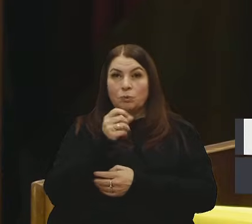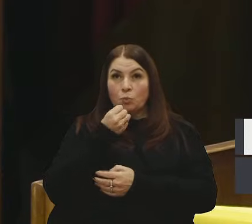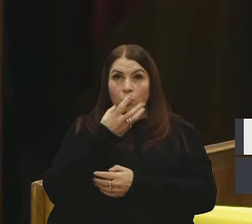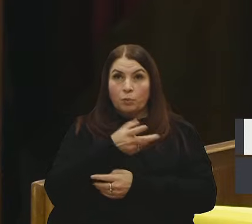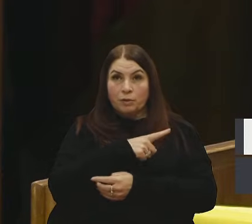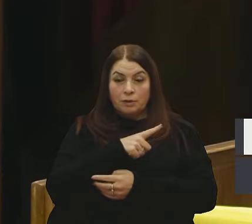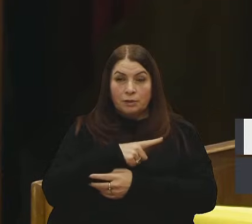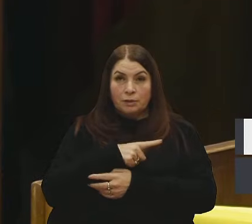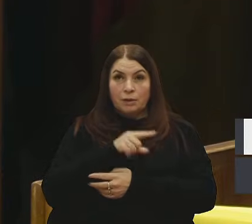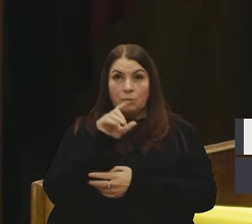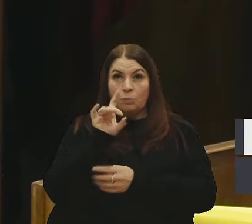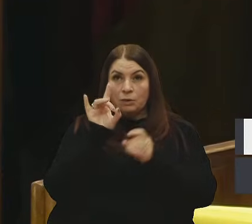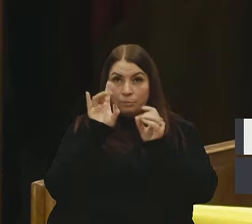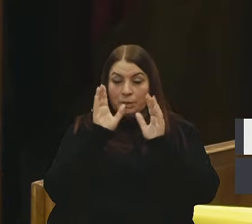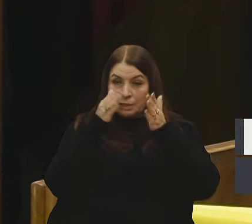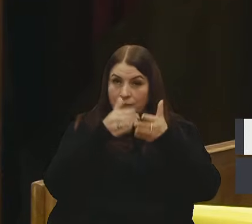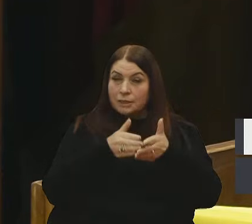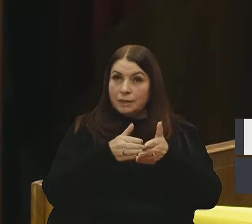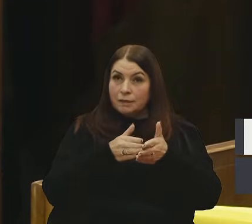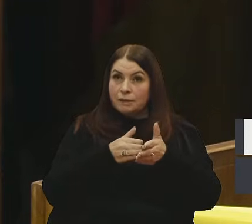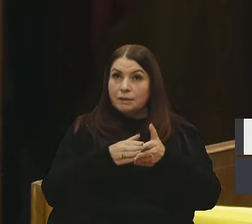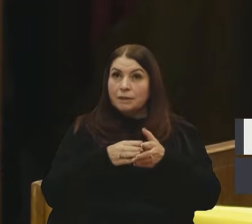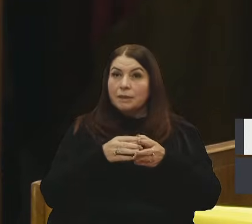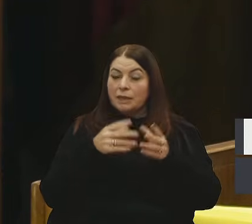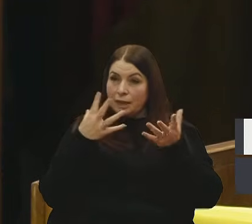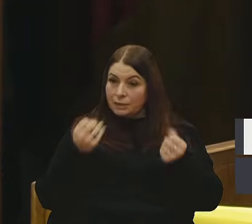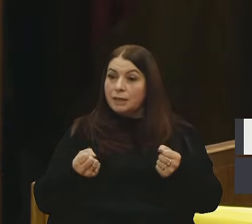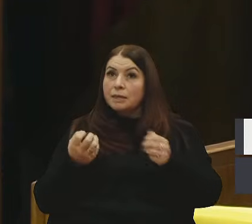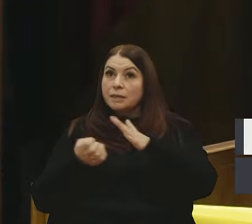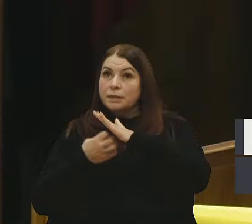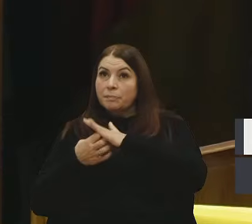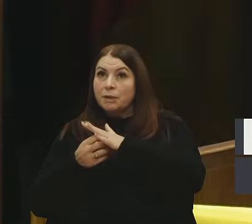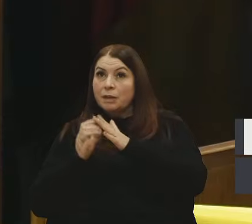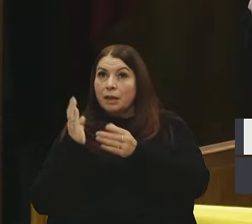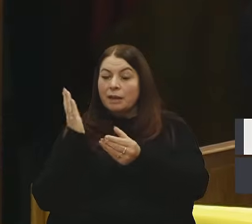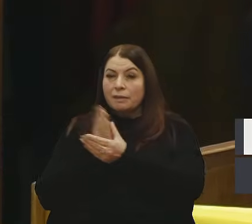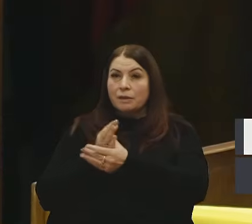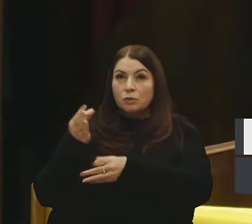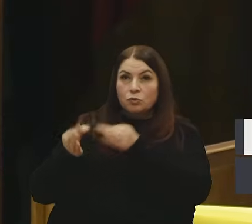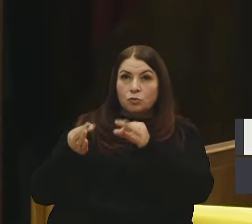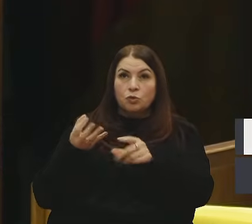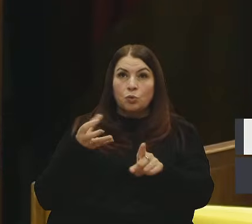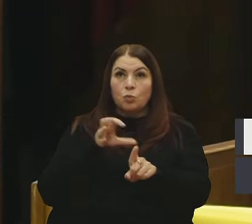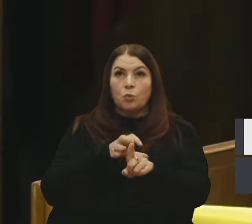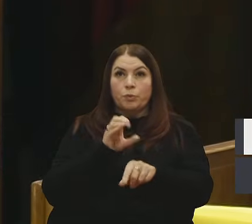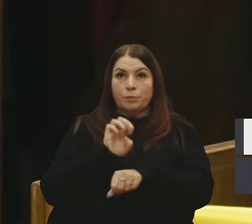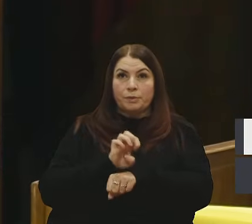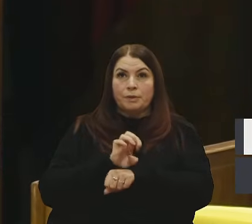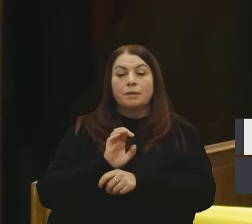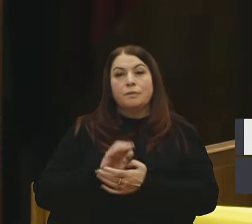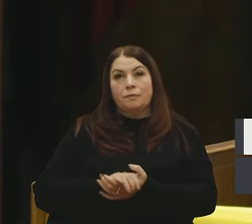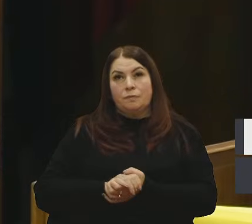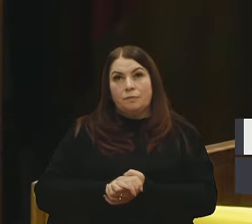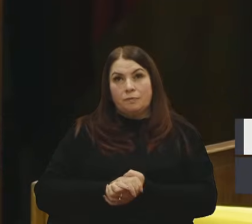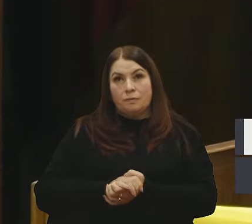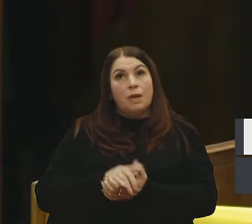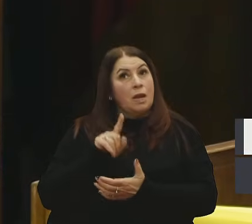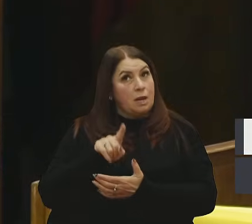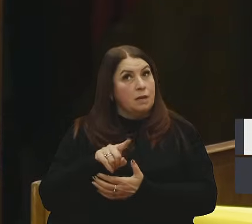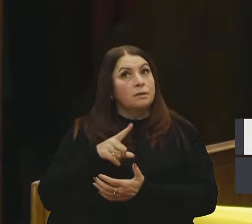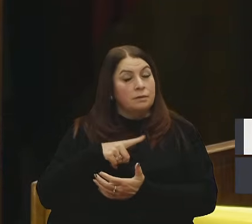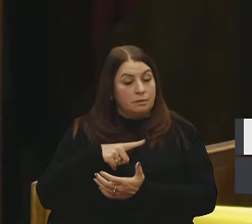uma cláusula específica que permite a concessionária entrar na justiça assim contra o Estado. Essa